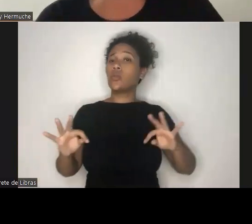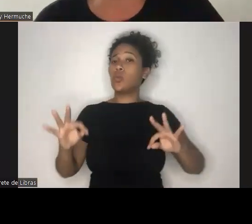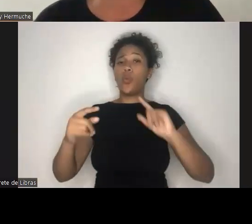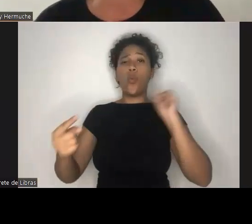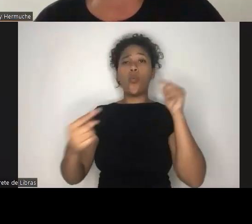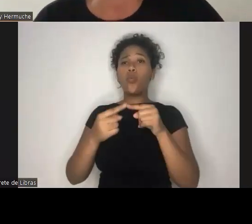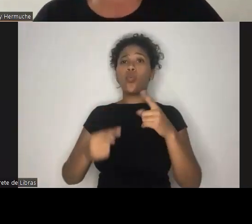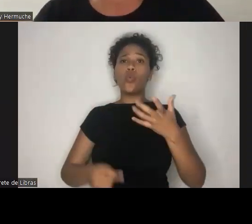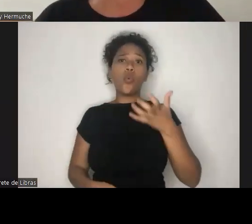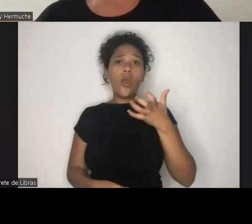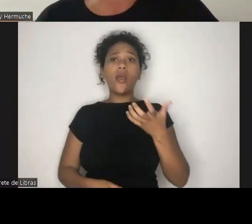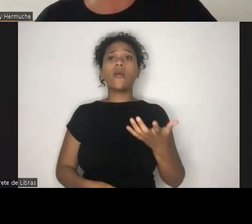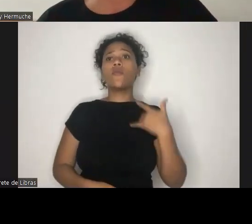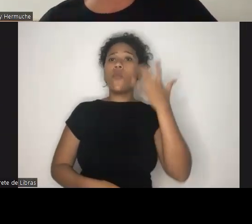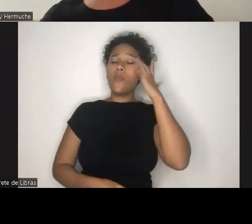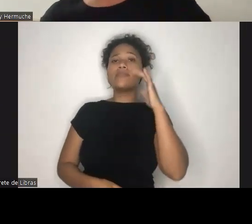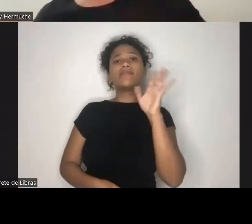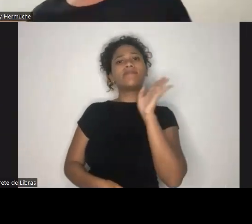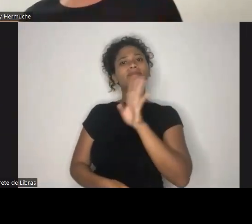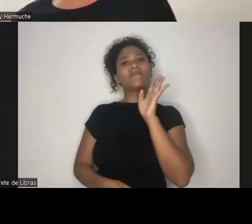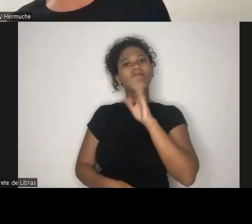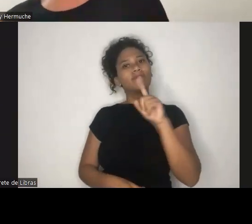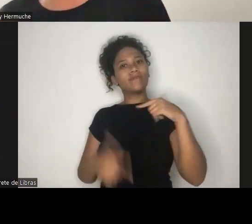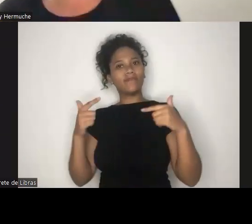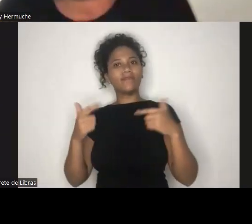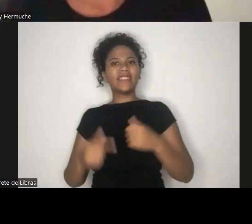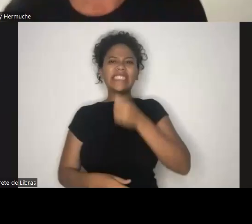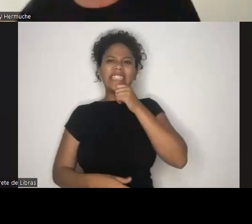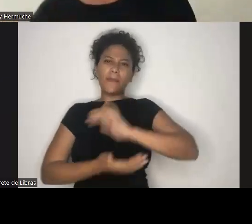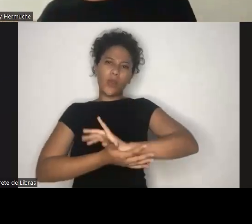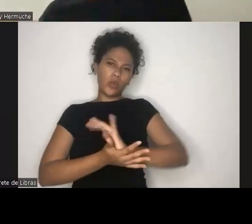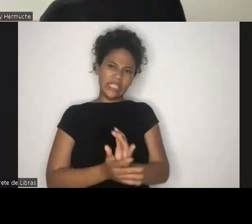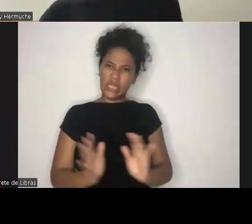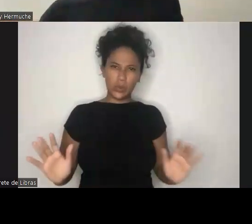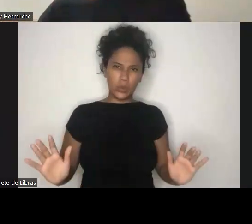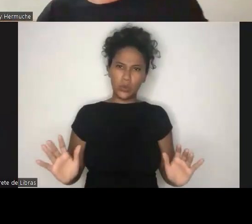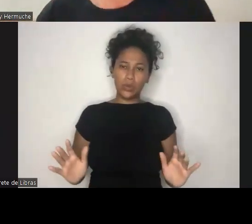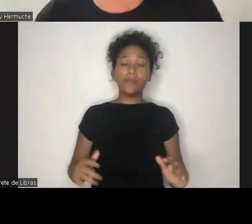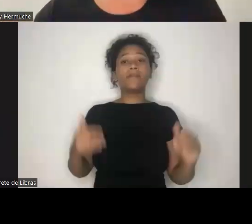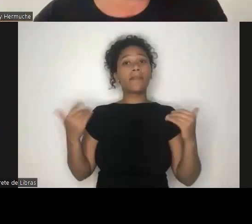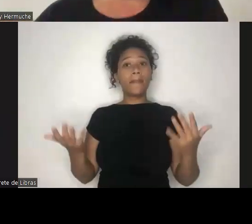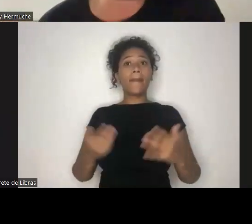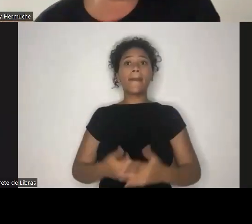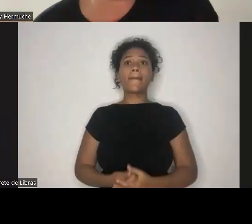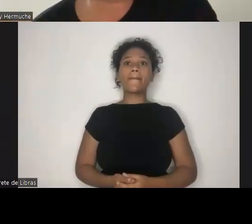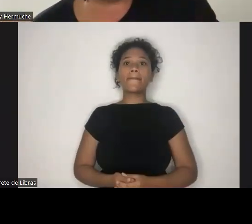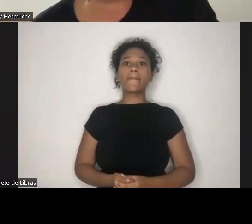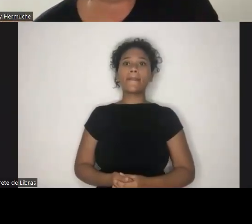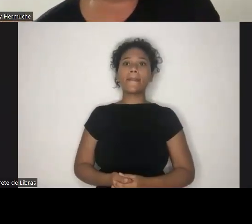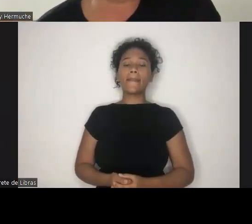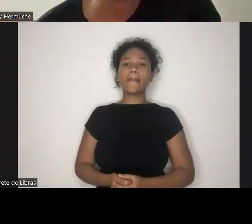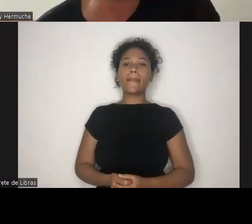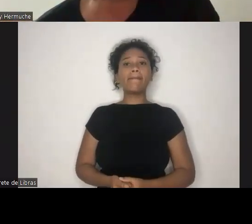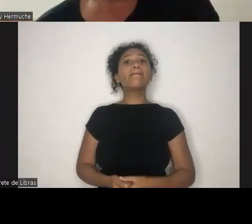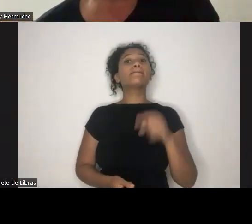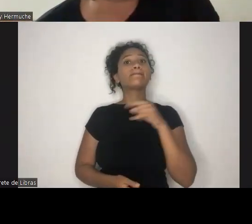com aquilo e eu acho é muito legal trabalhar sem esse preconceito sabe então aqui no caso